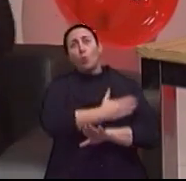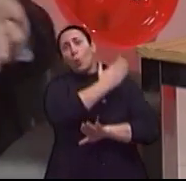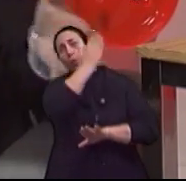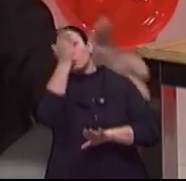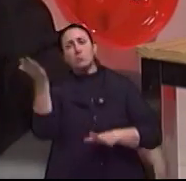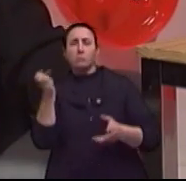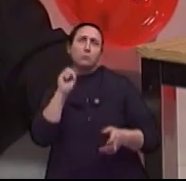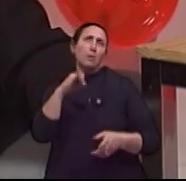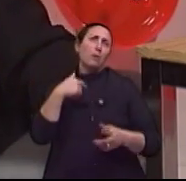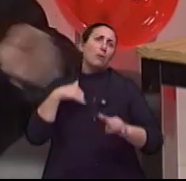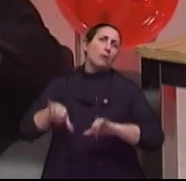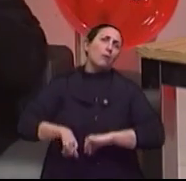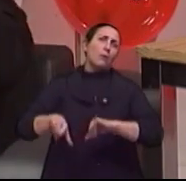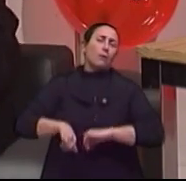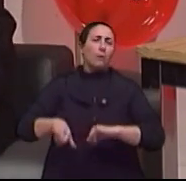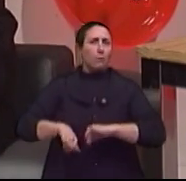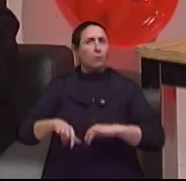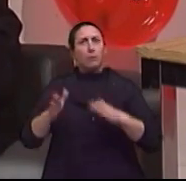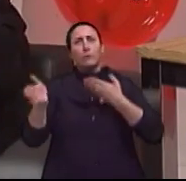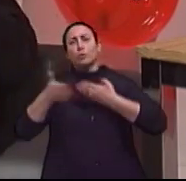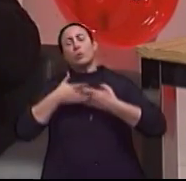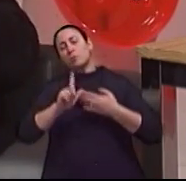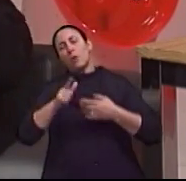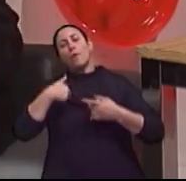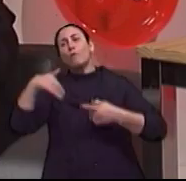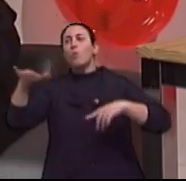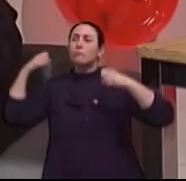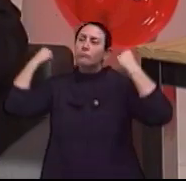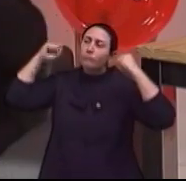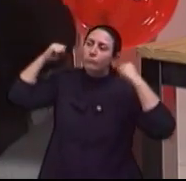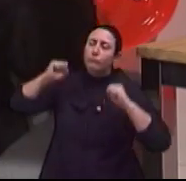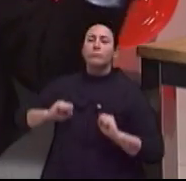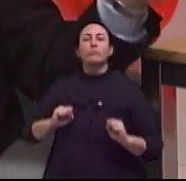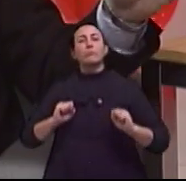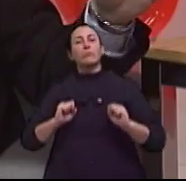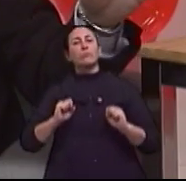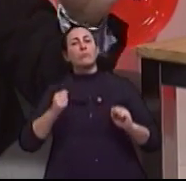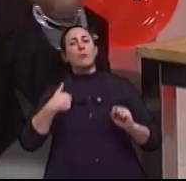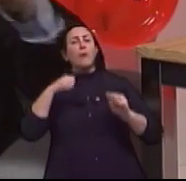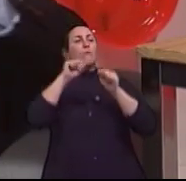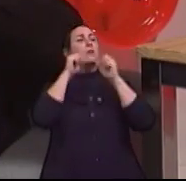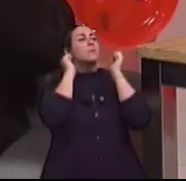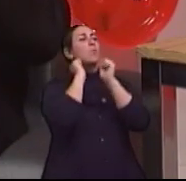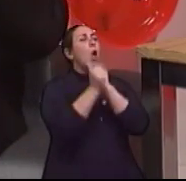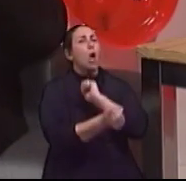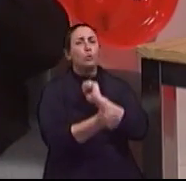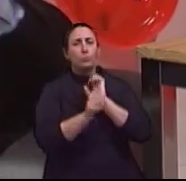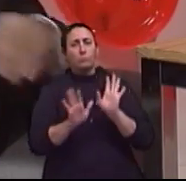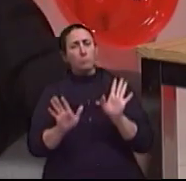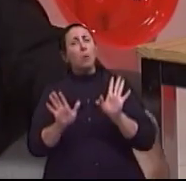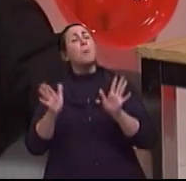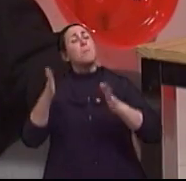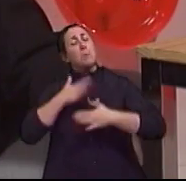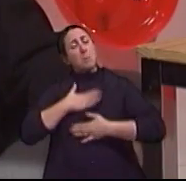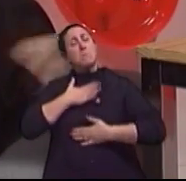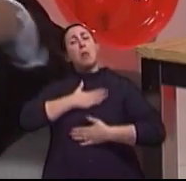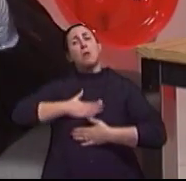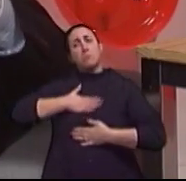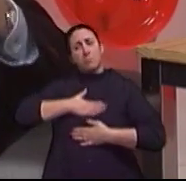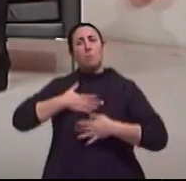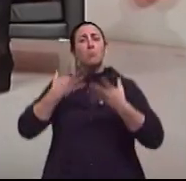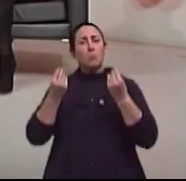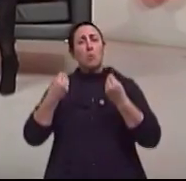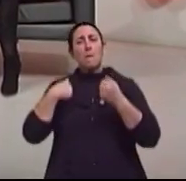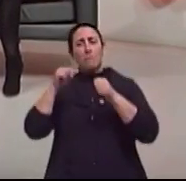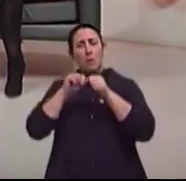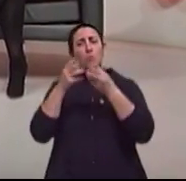tortura fica lá fechado então eu faço a minha ginástica eu faço eu tenho outras atividades esportivas muito prazerosas muito